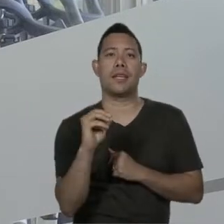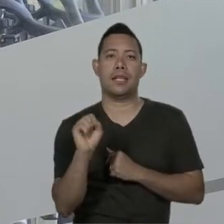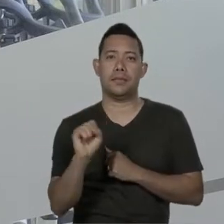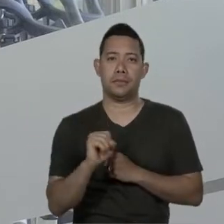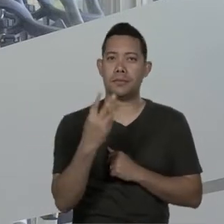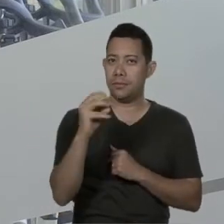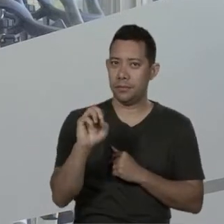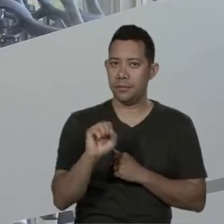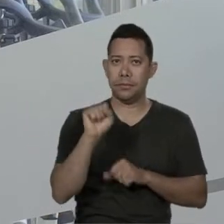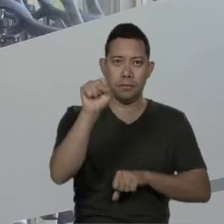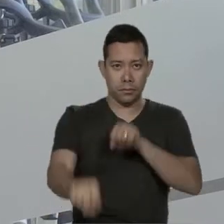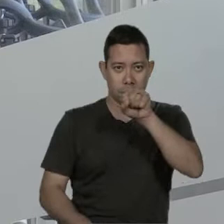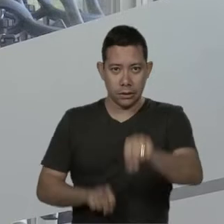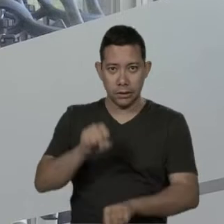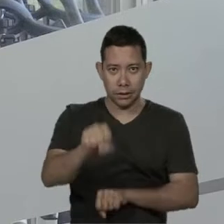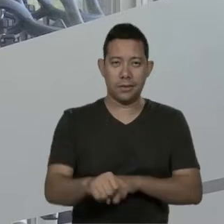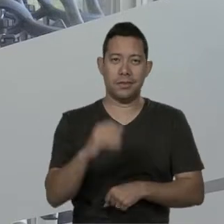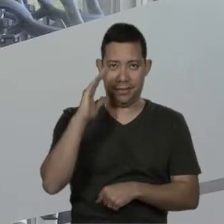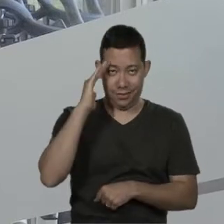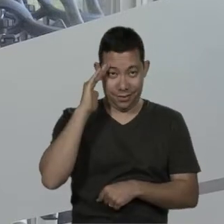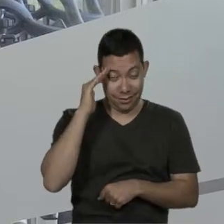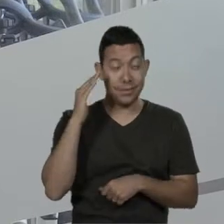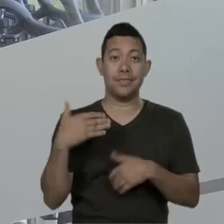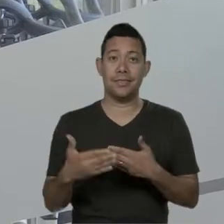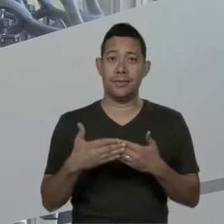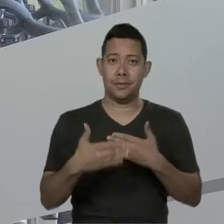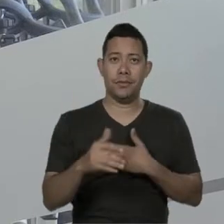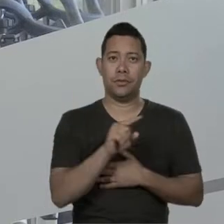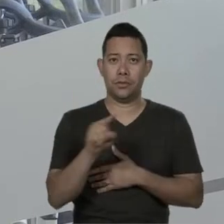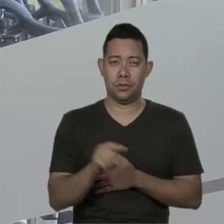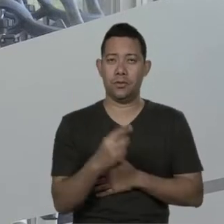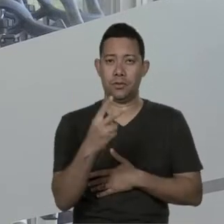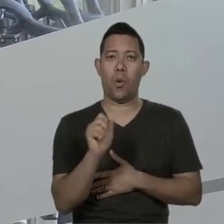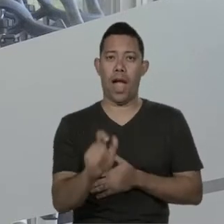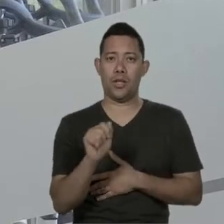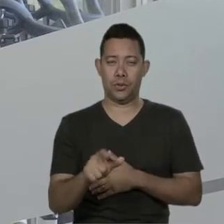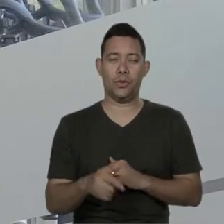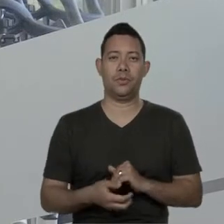segundos o giro do pedal. Ajusta a carga para a zona 2, a zona azul,